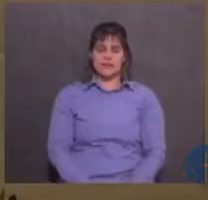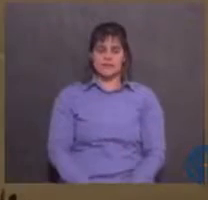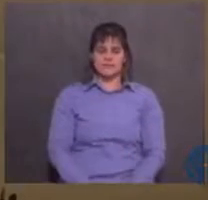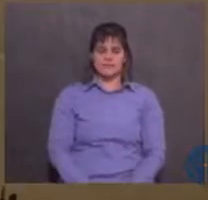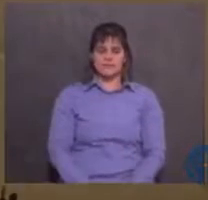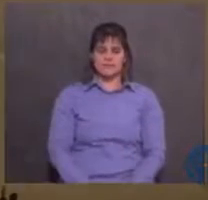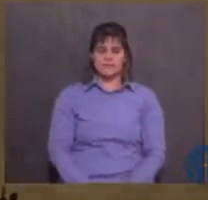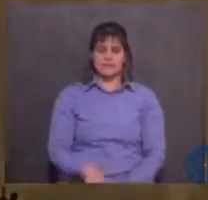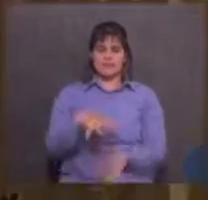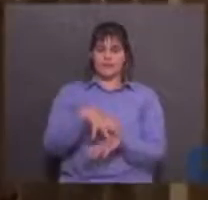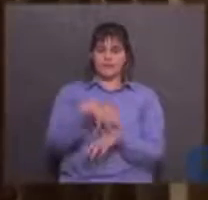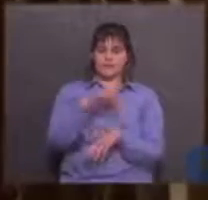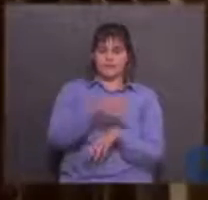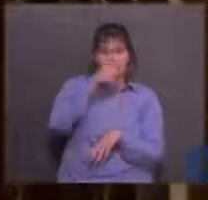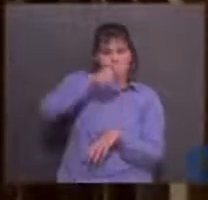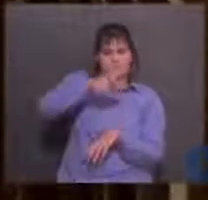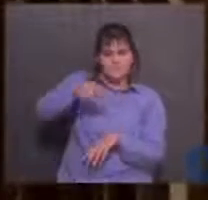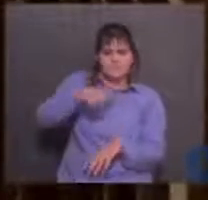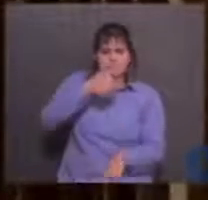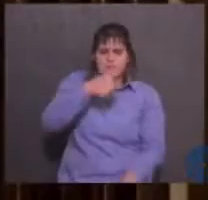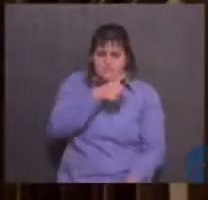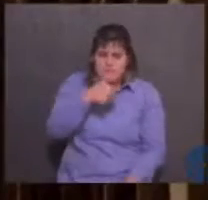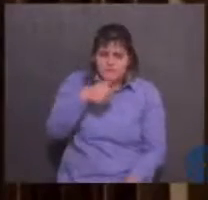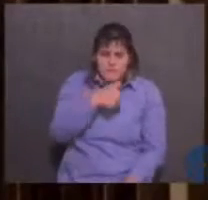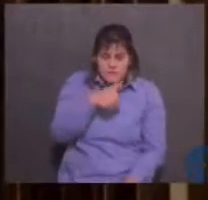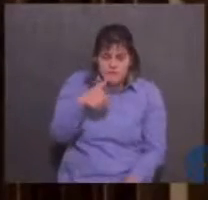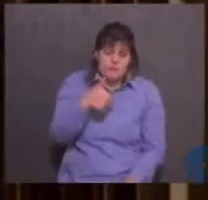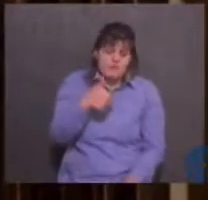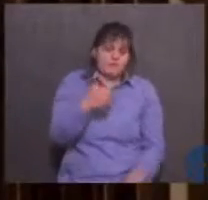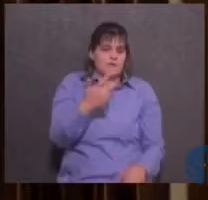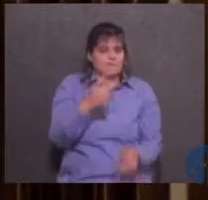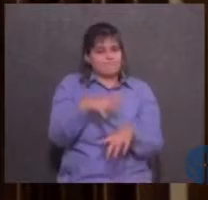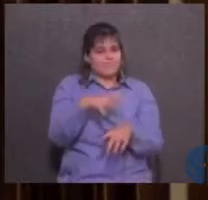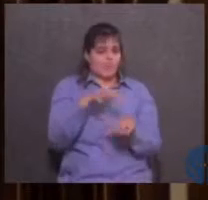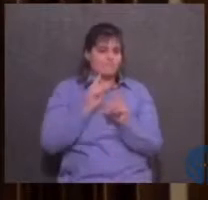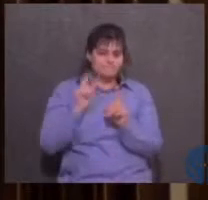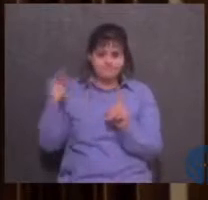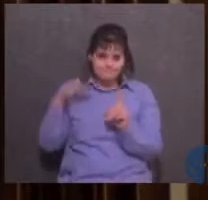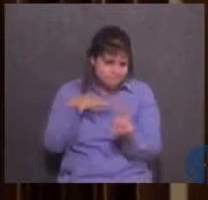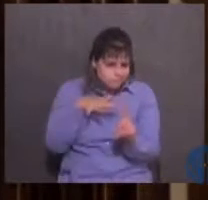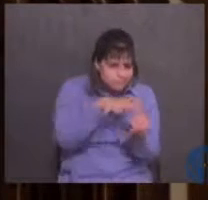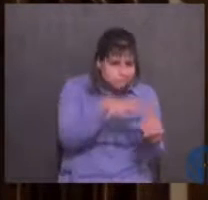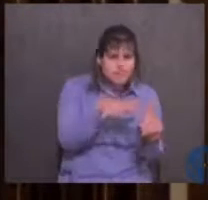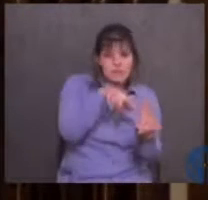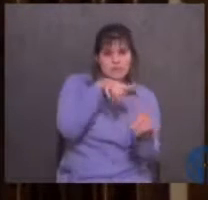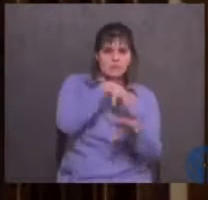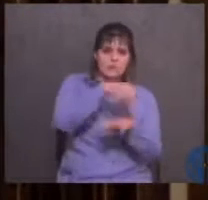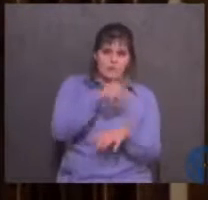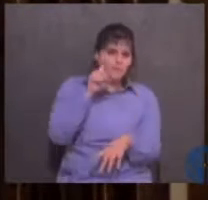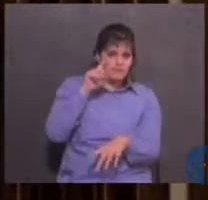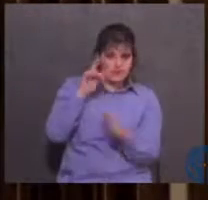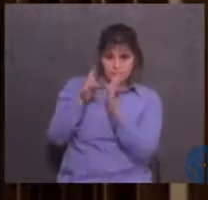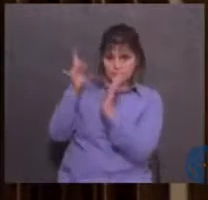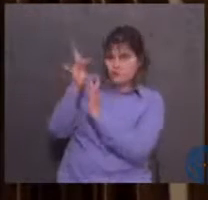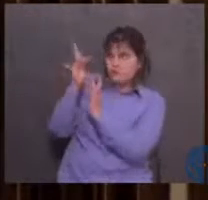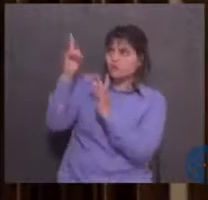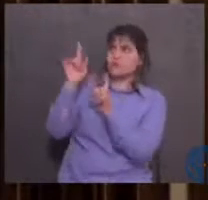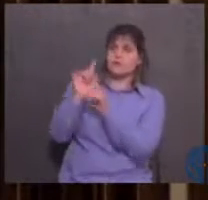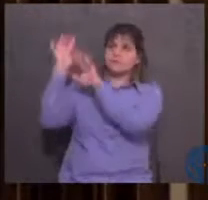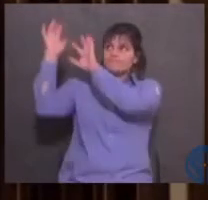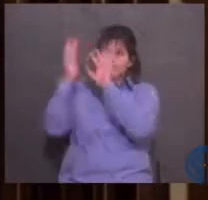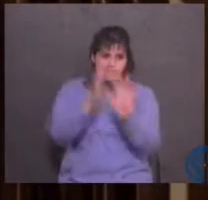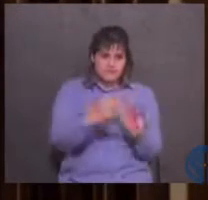for those who suffer persecution because of Jesus, that they be strengthened in their faithfulness, sustained